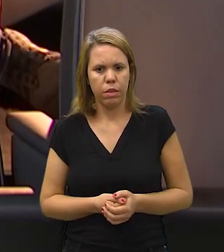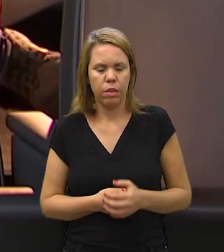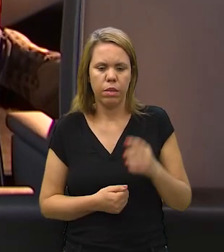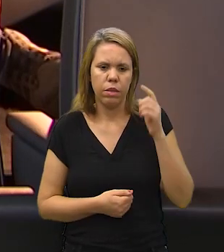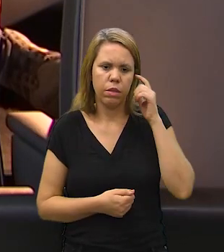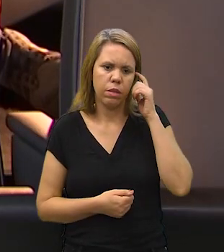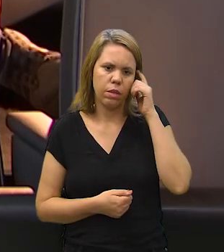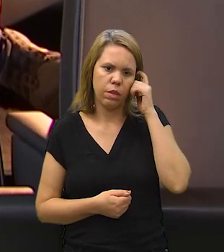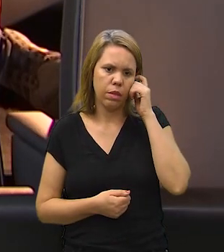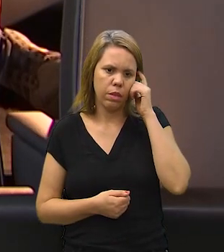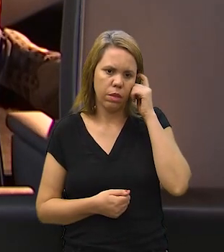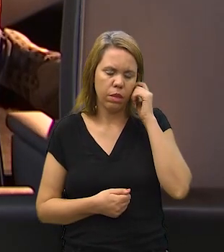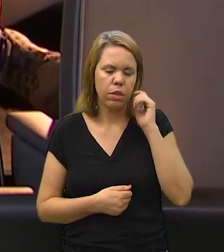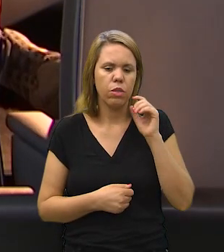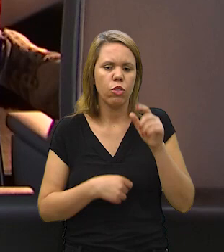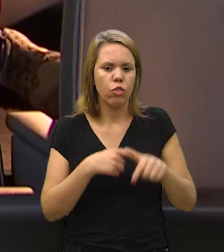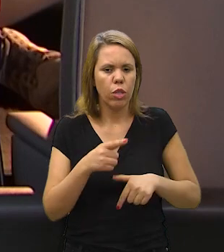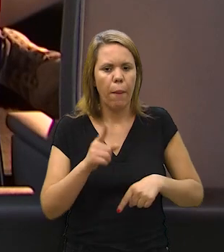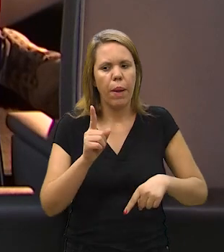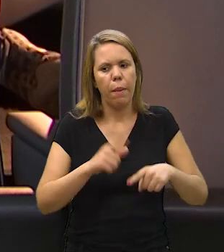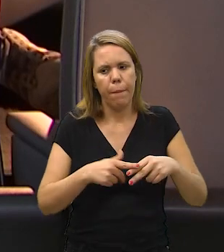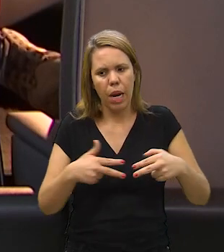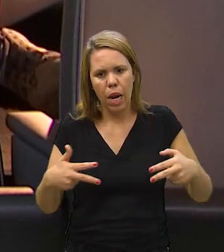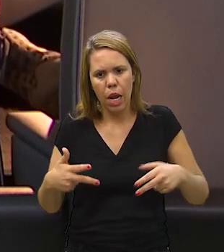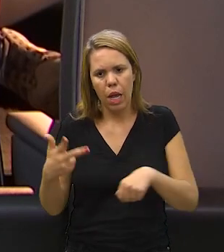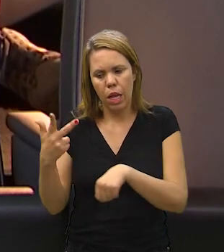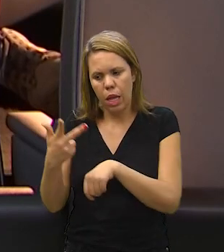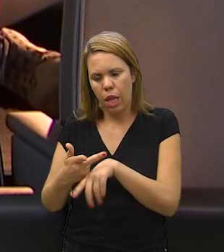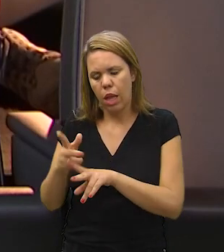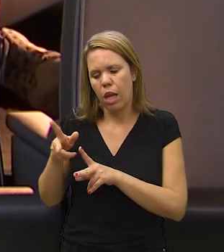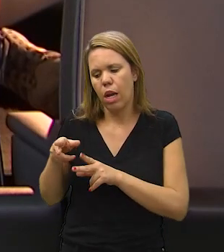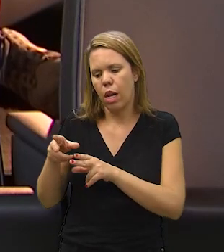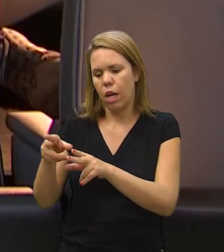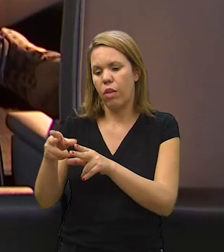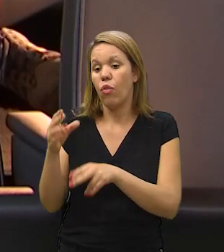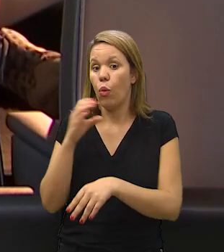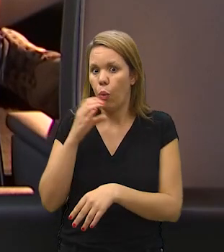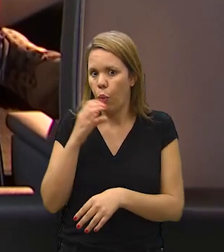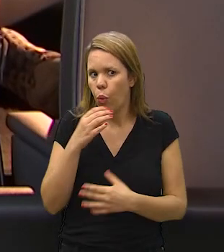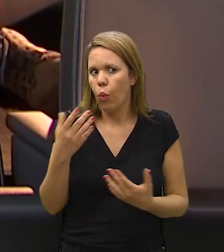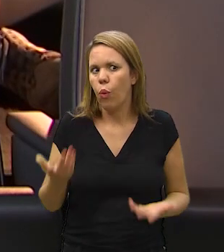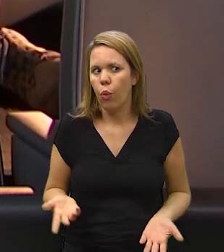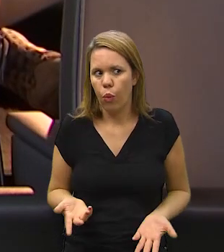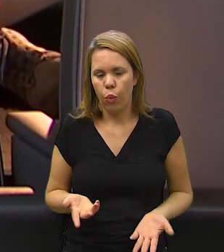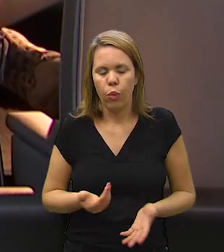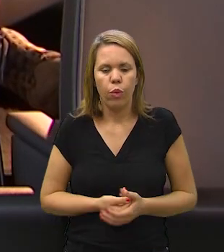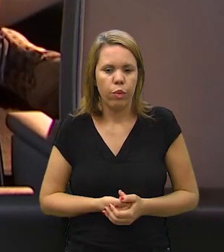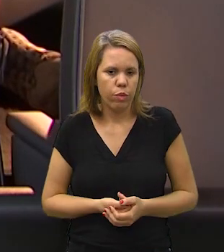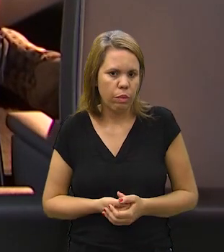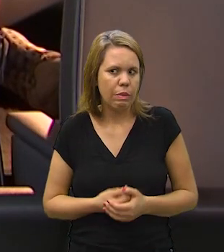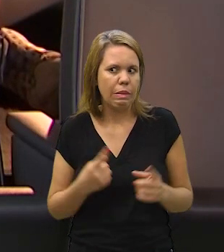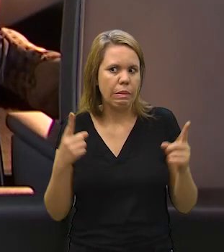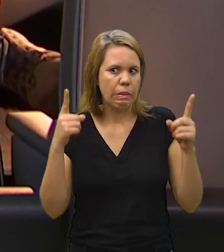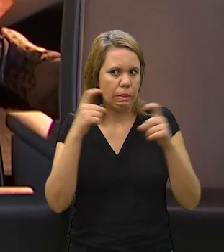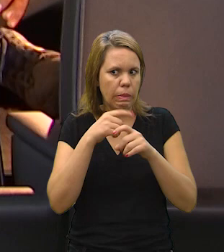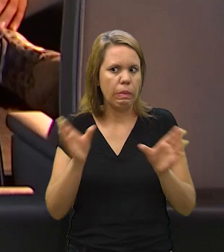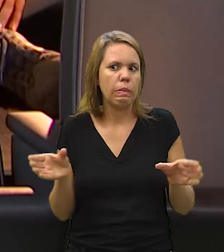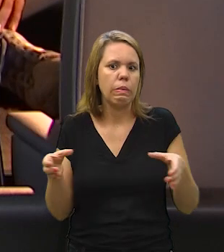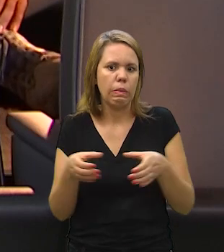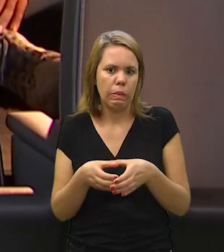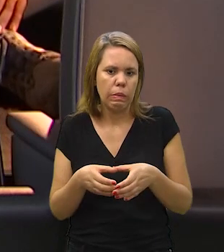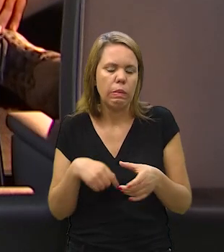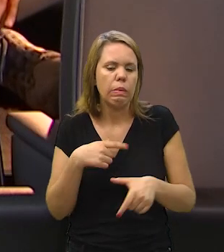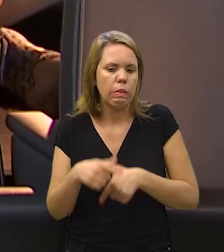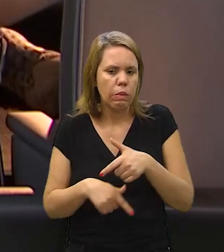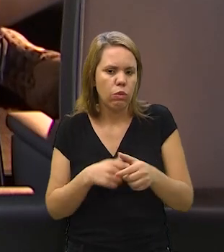a parte de produção, toda essa parte? Foi uma correria, sim, foi bem complicado. A nossa equipe,